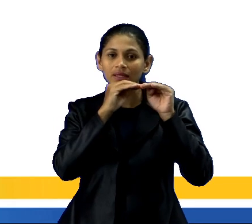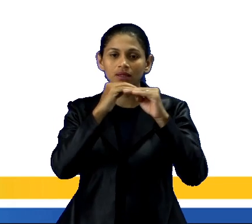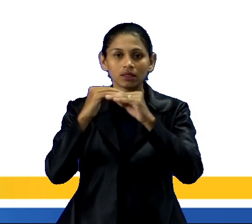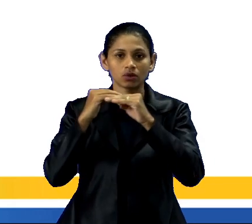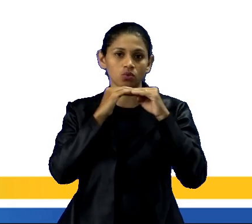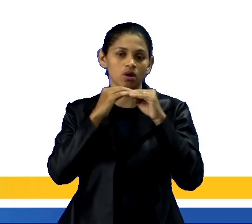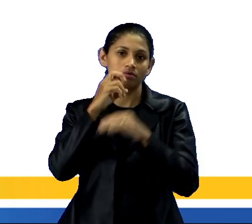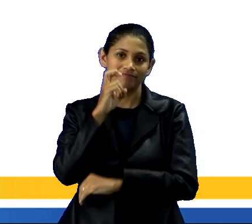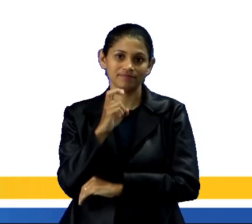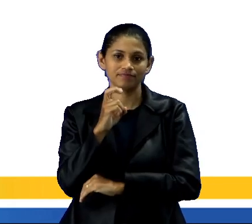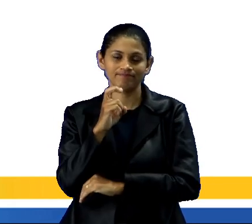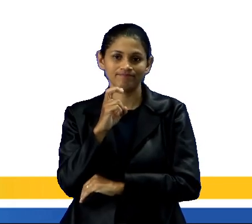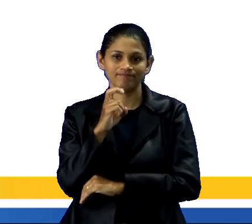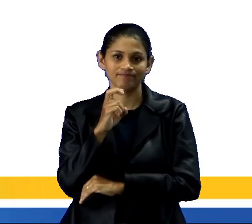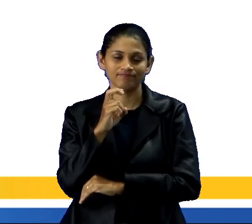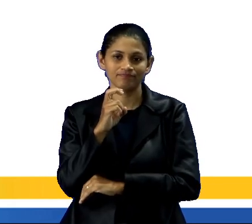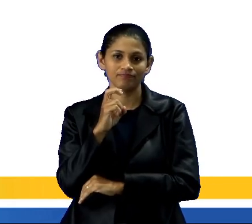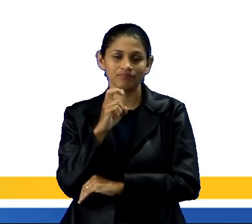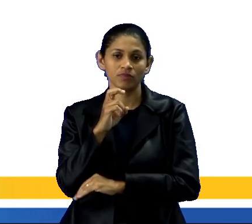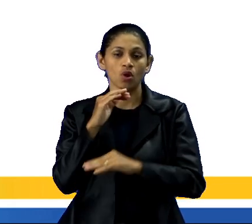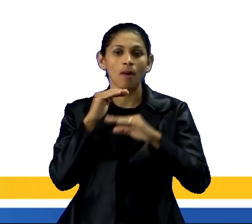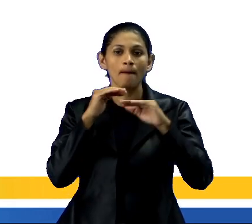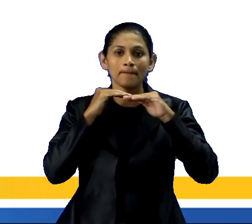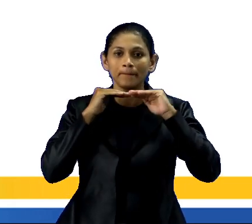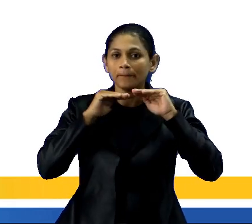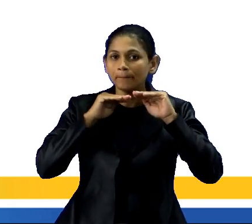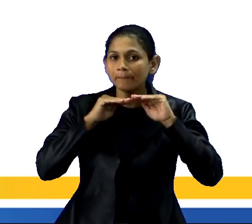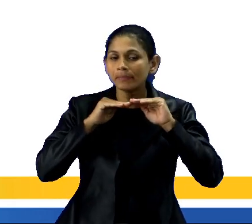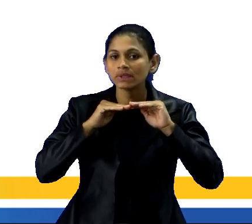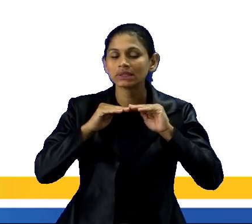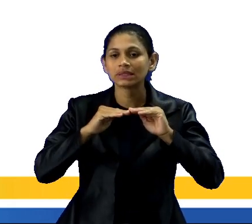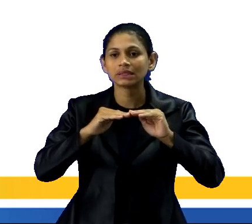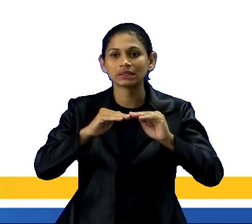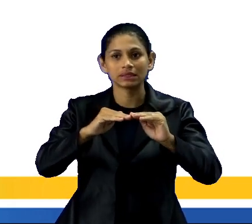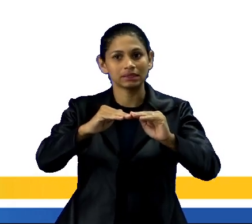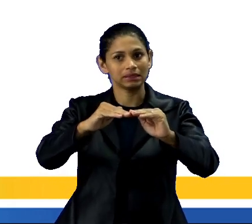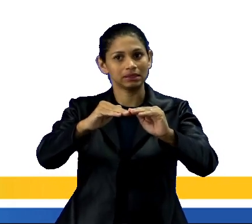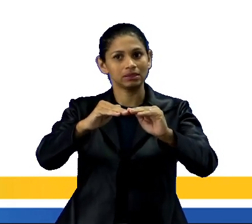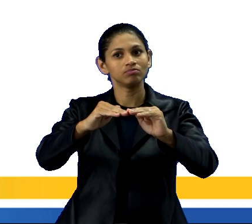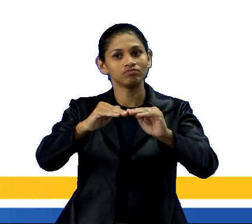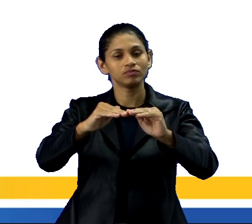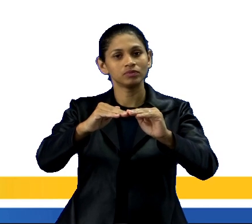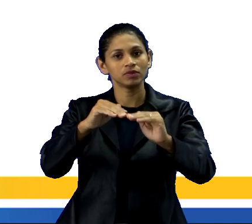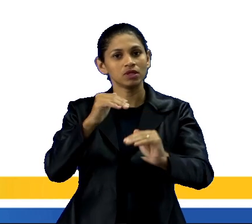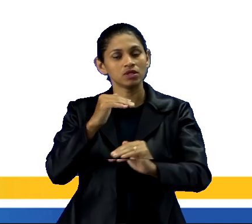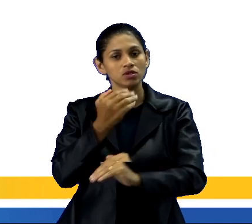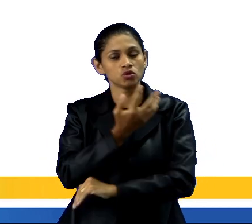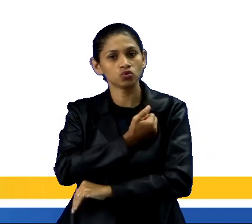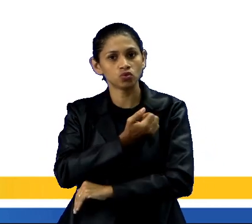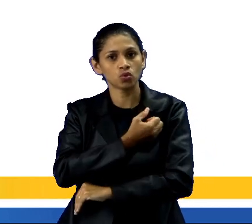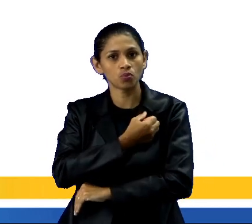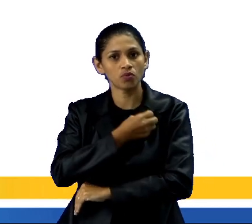faço? Mantém-se se for par e aumenta a unidade se for ímpar. Olha só,